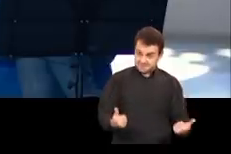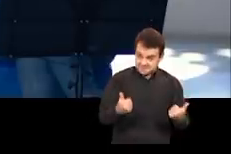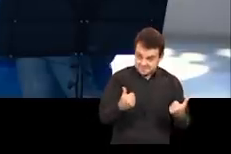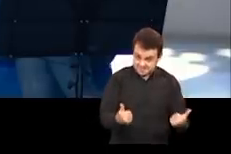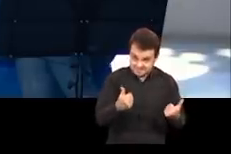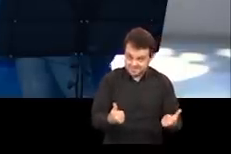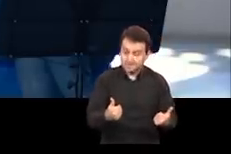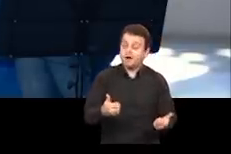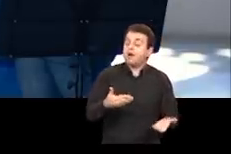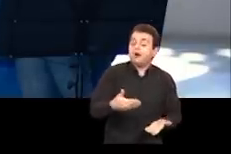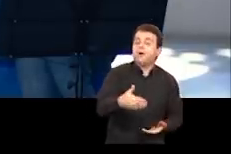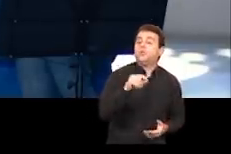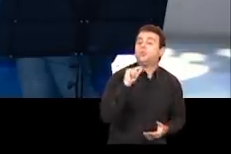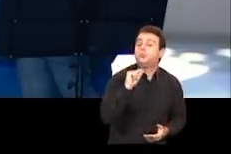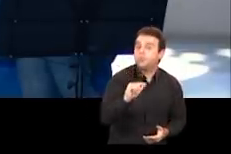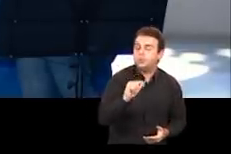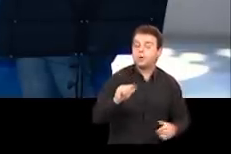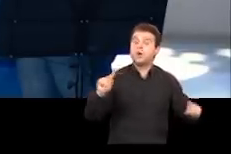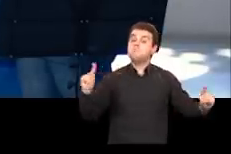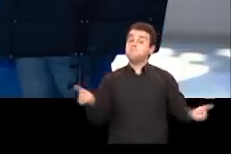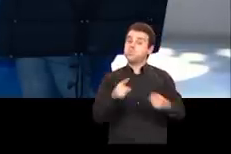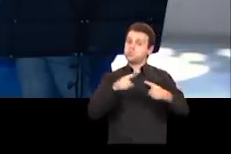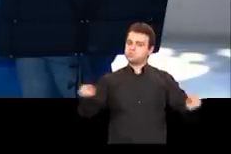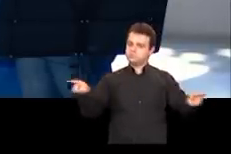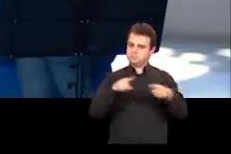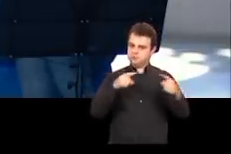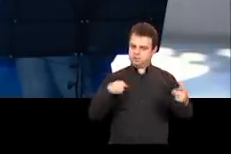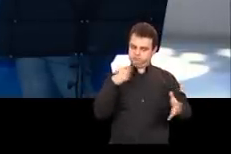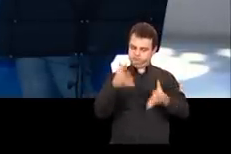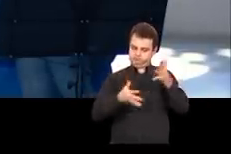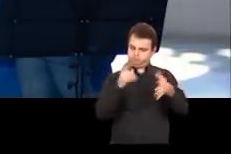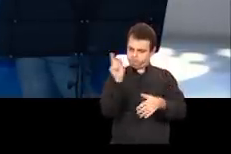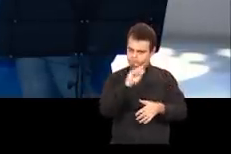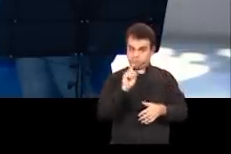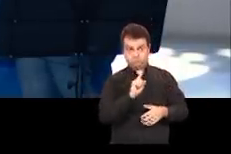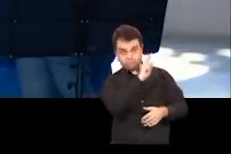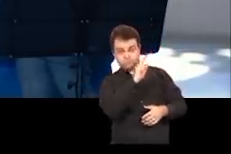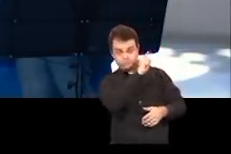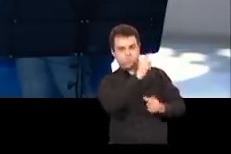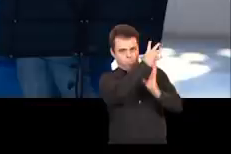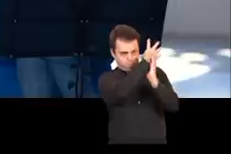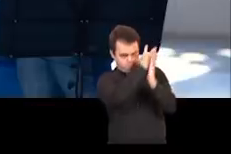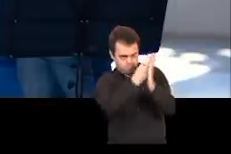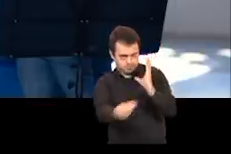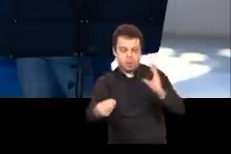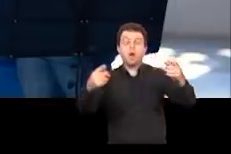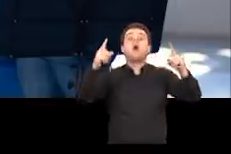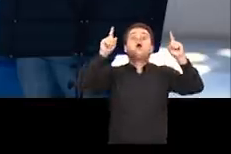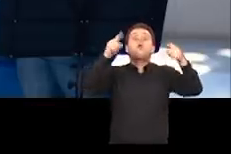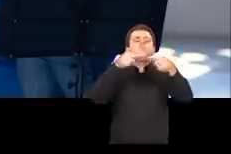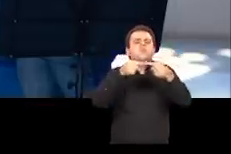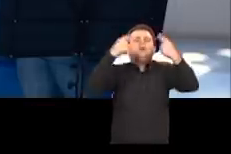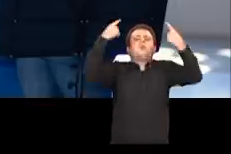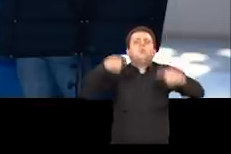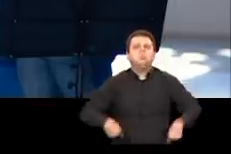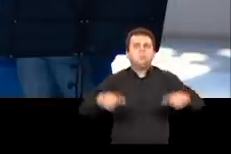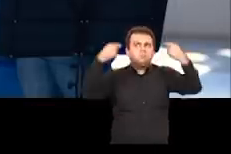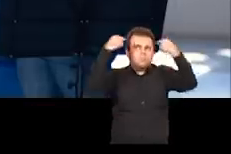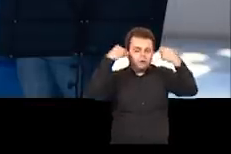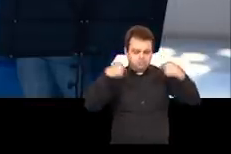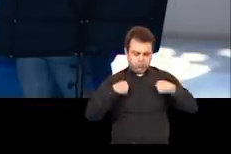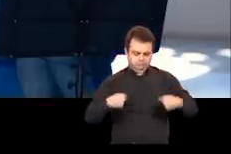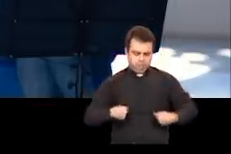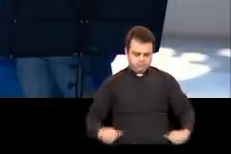E agora, nós vamos cantar uma música que você vai precisar apontar as partes do corpo.